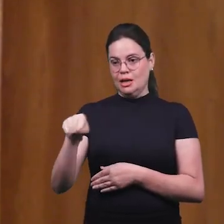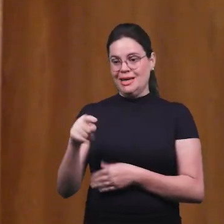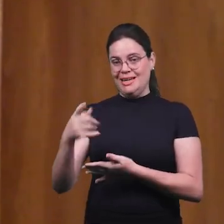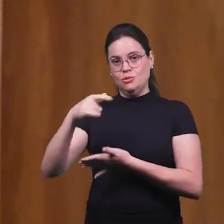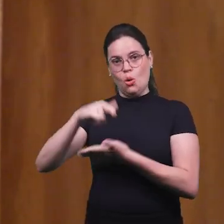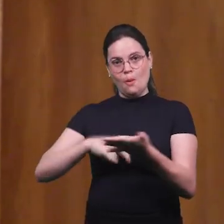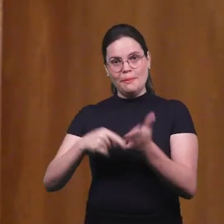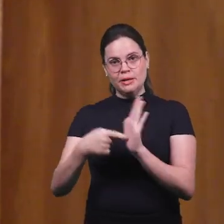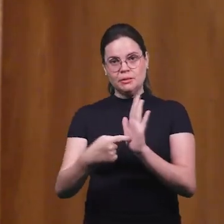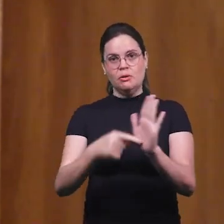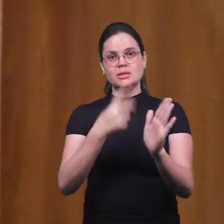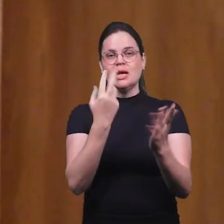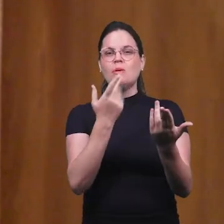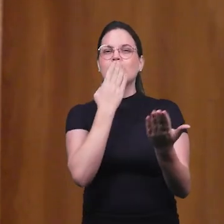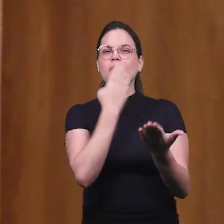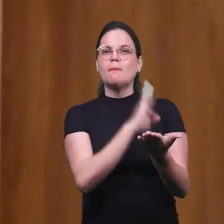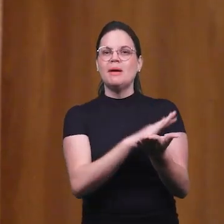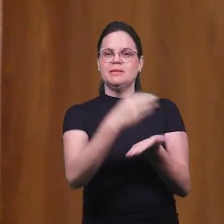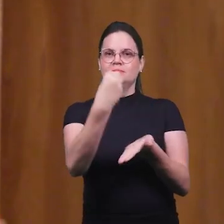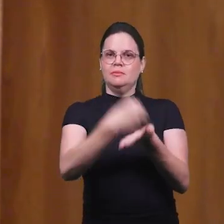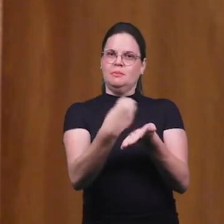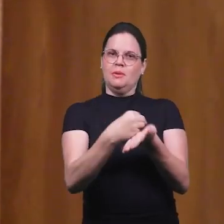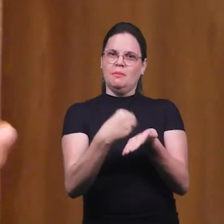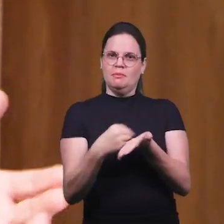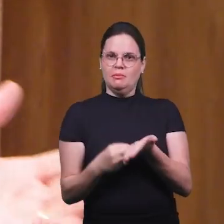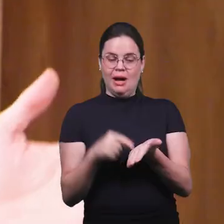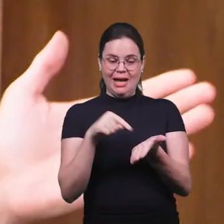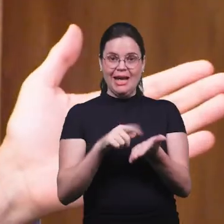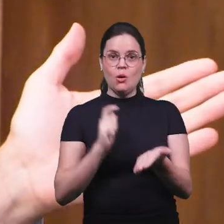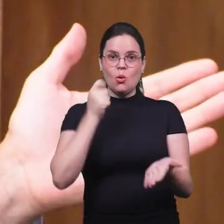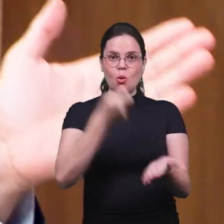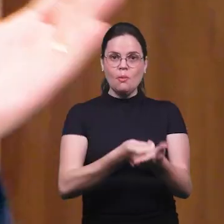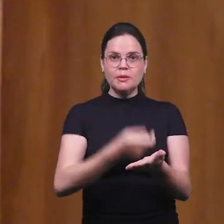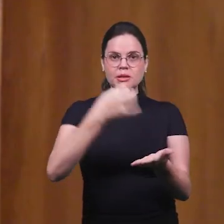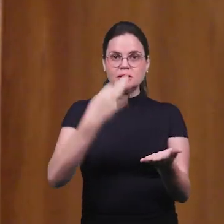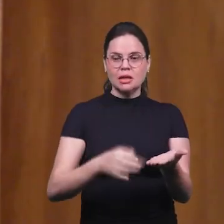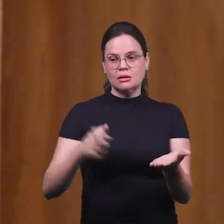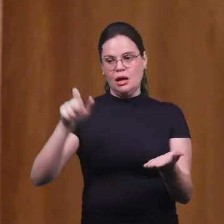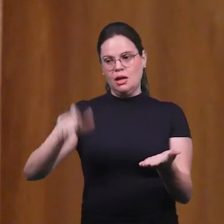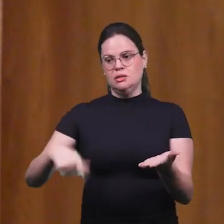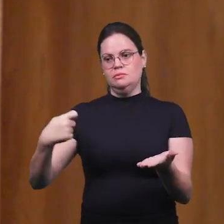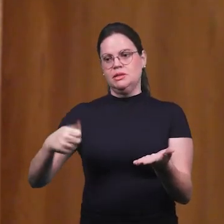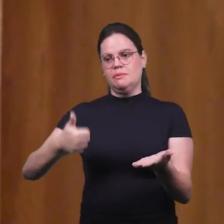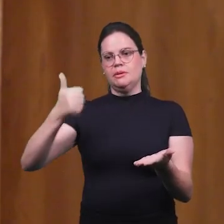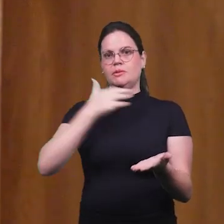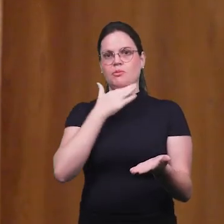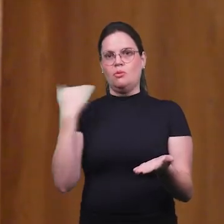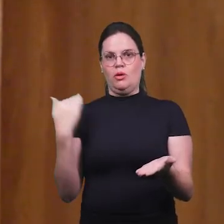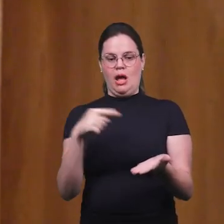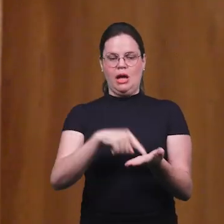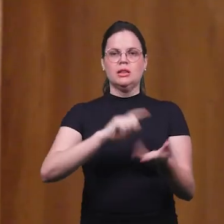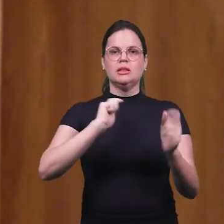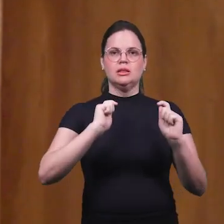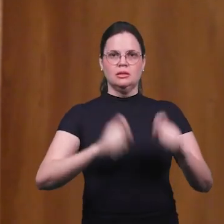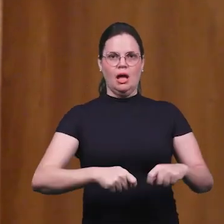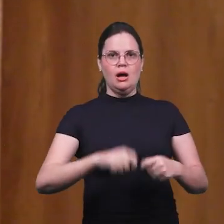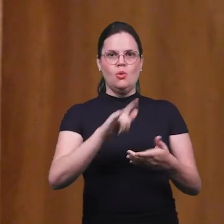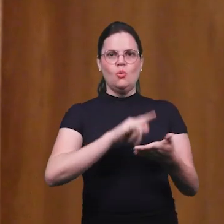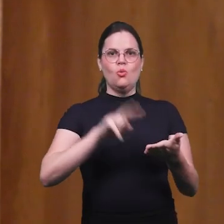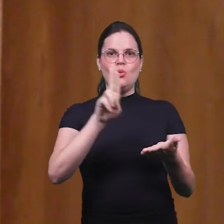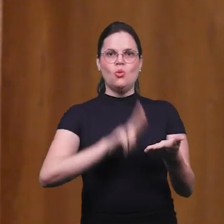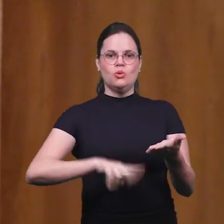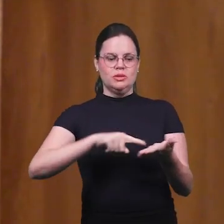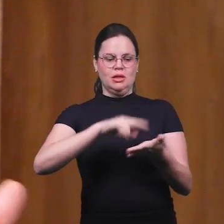ela tenha força jurídica, valor jurídico, eficácia, digamos assim, o testador precisa morrer. Então nós temos a figura aí do testador